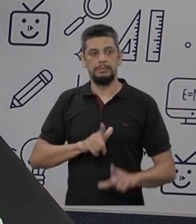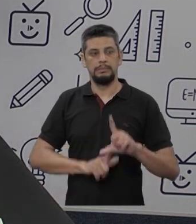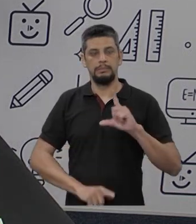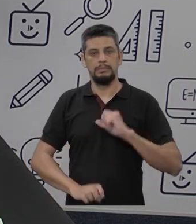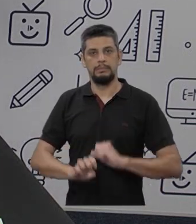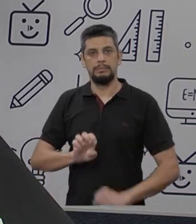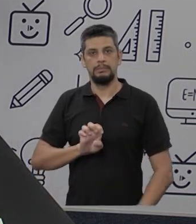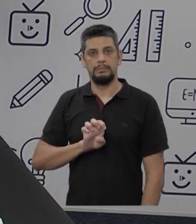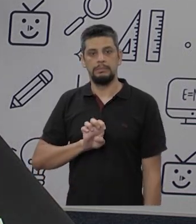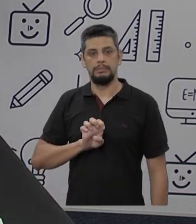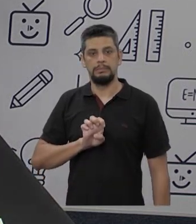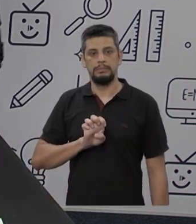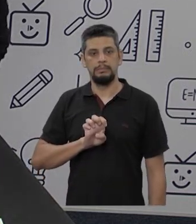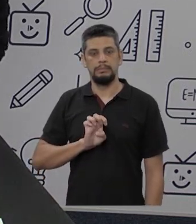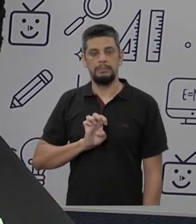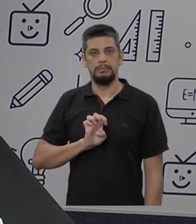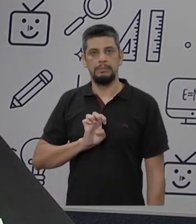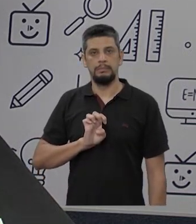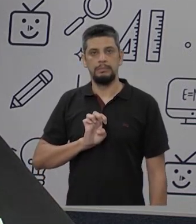E.